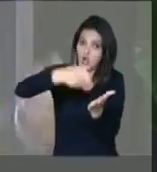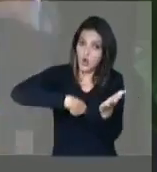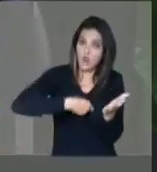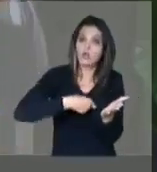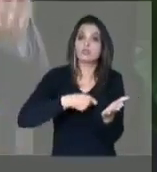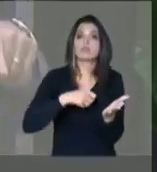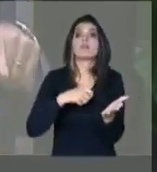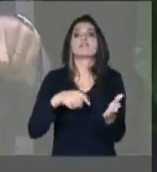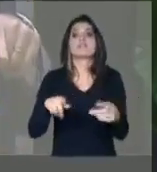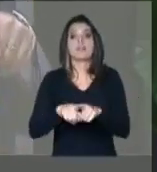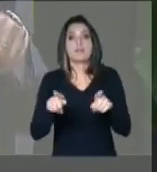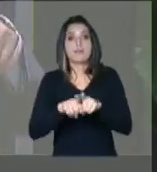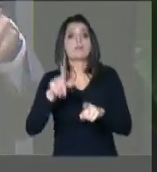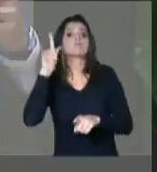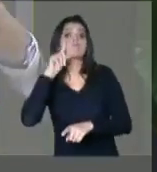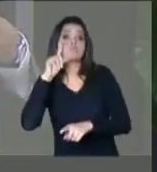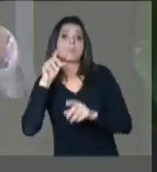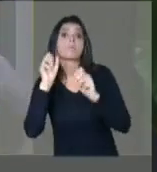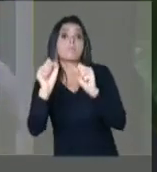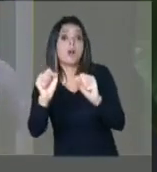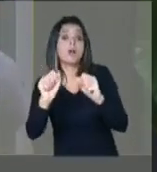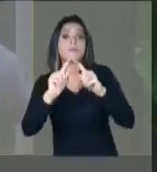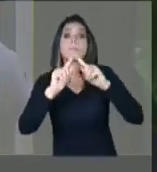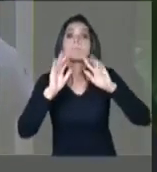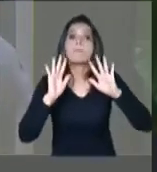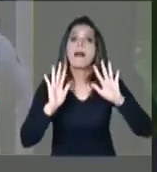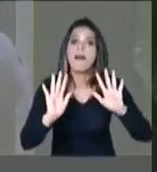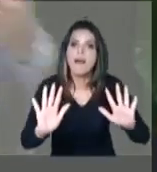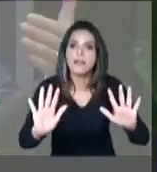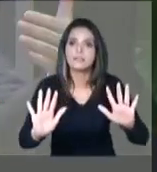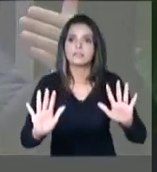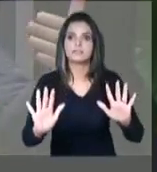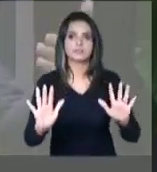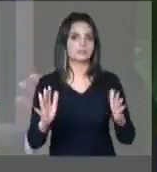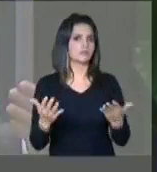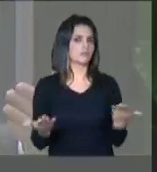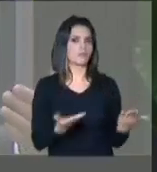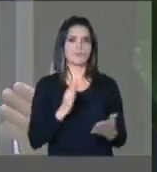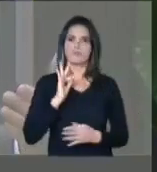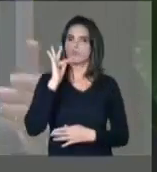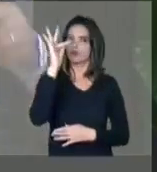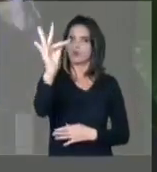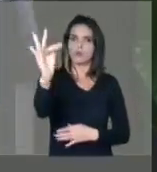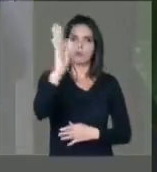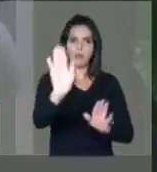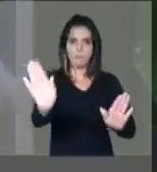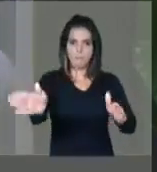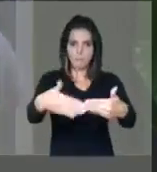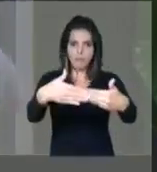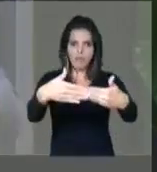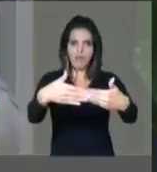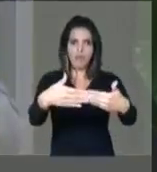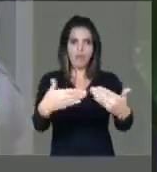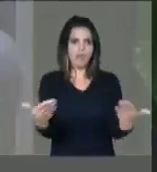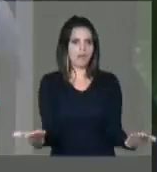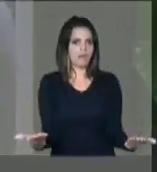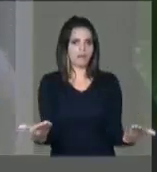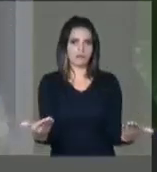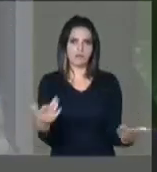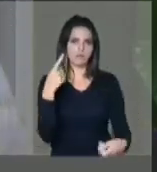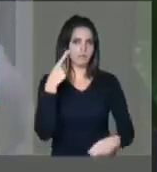celebrado com outro país, inclusive os Estados Unidos, não fechasse o futuro para nós. Mas esse